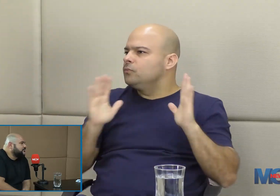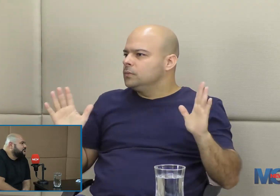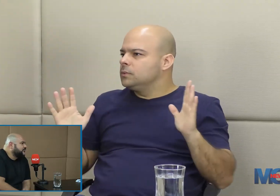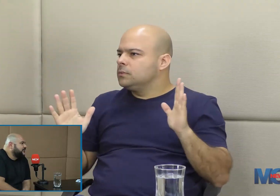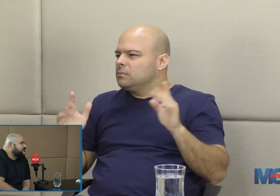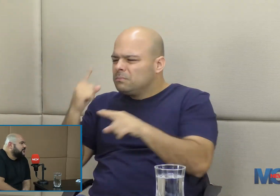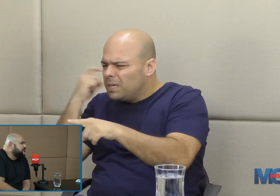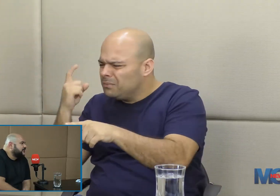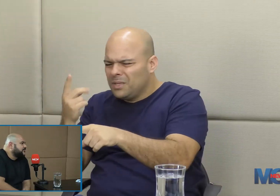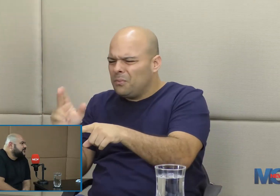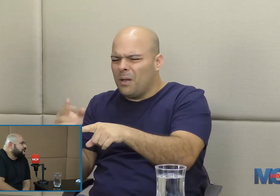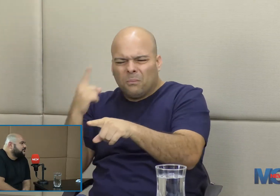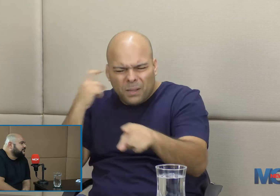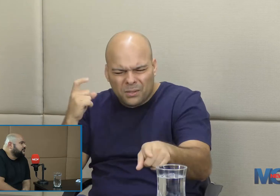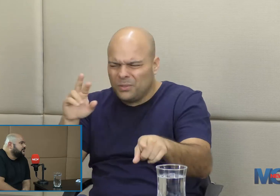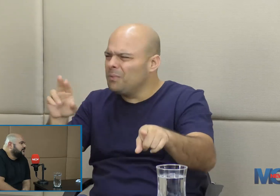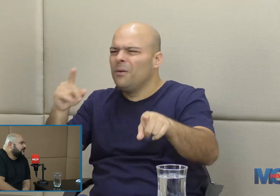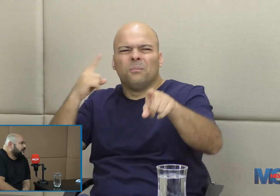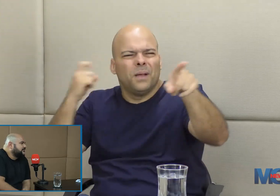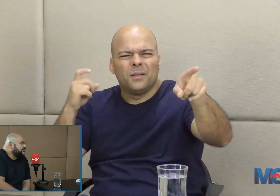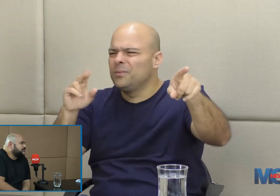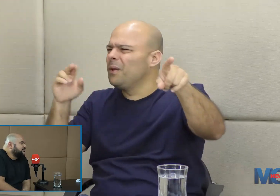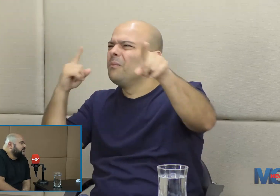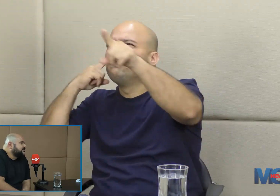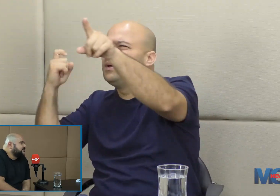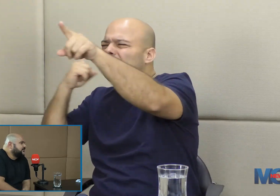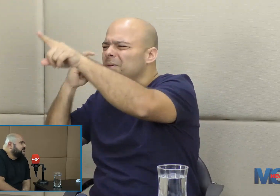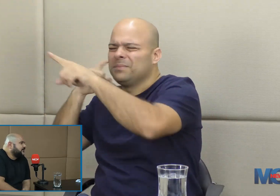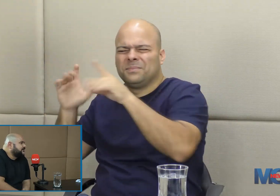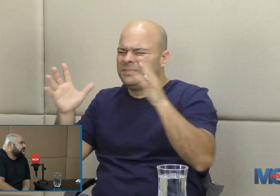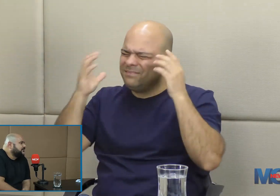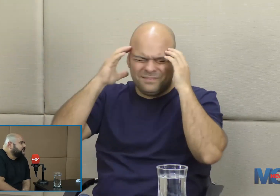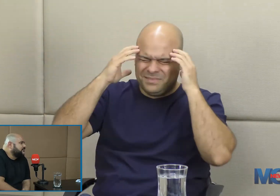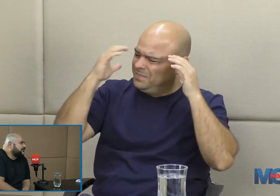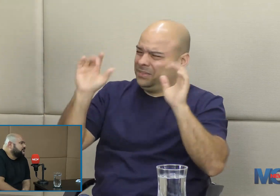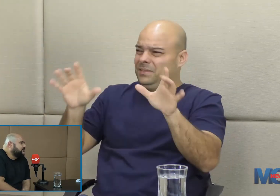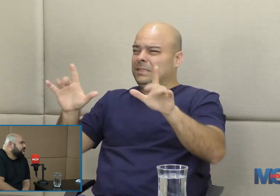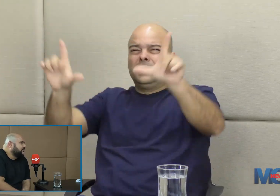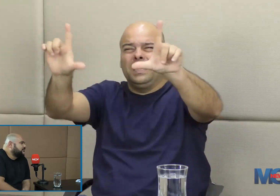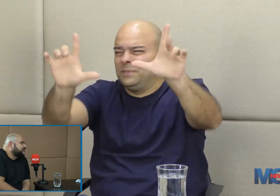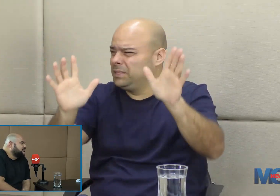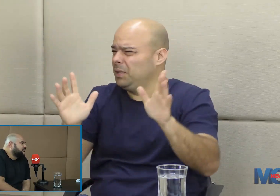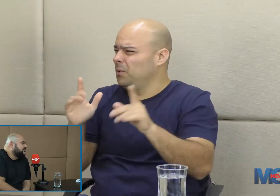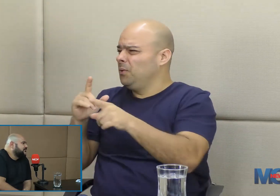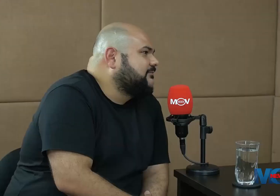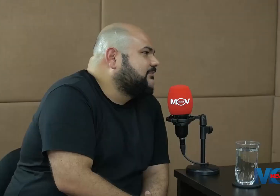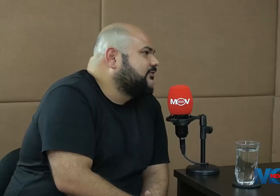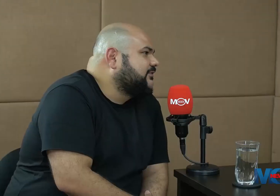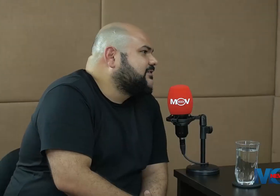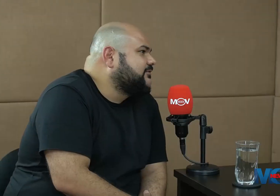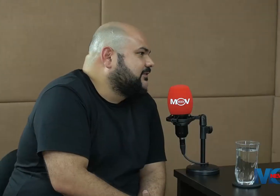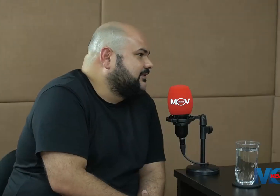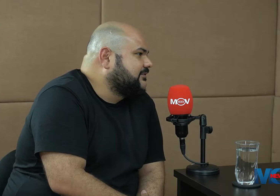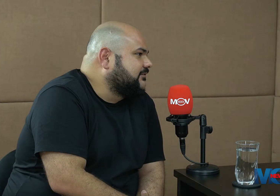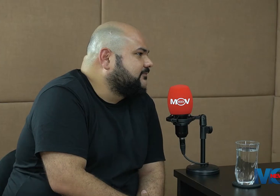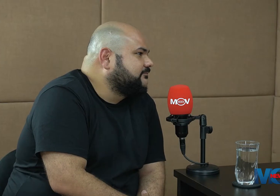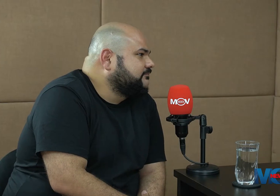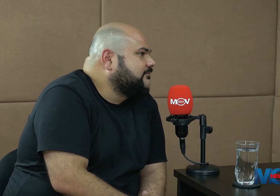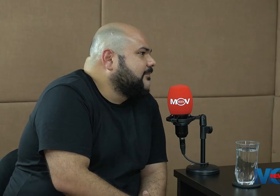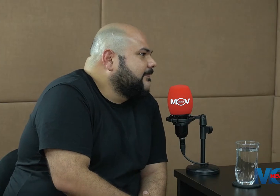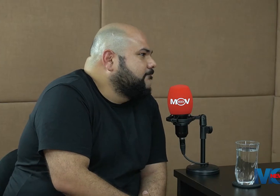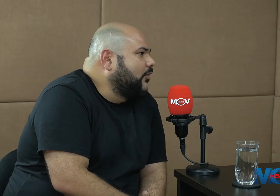sons um pouco diferentes, mais grave, mais agudo, aí dá até para perceber, mas só barulho. Então assim, para mim não fazia